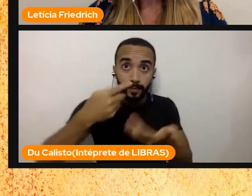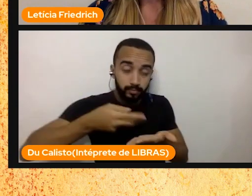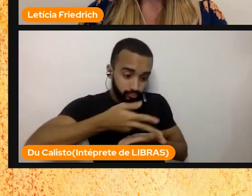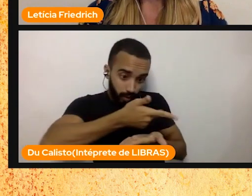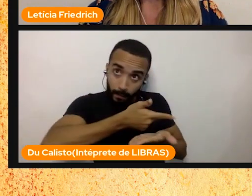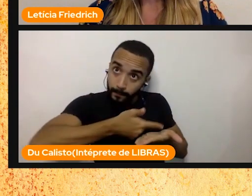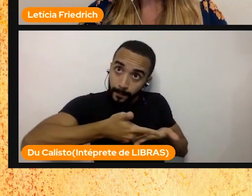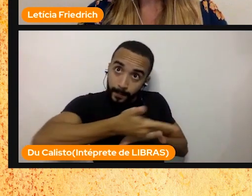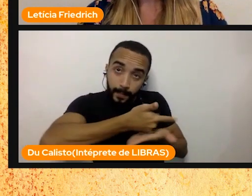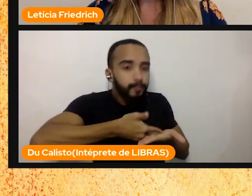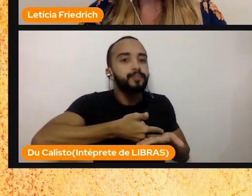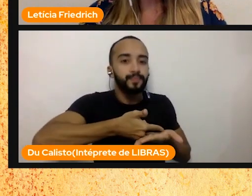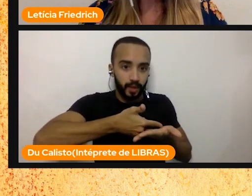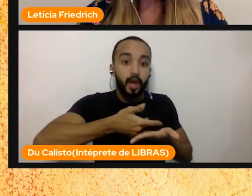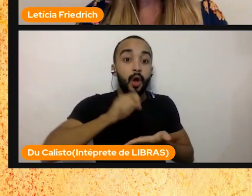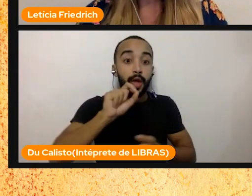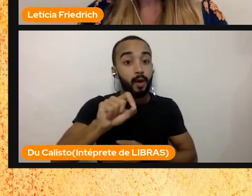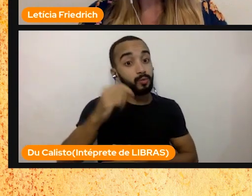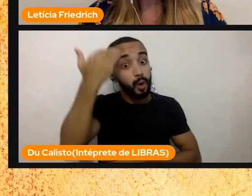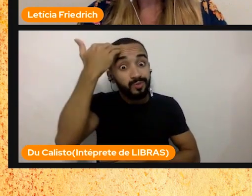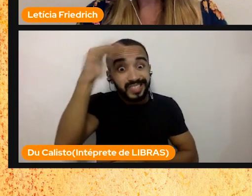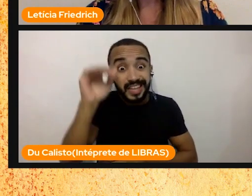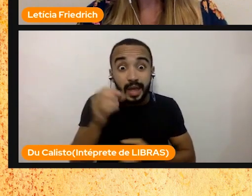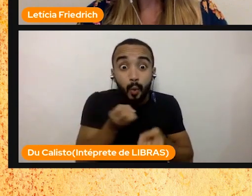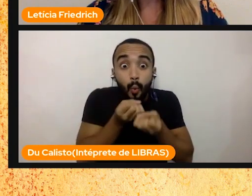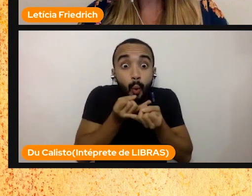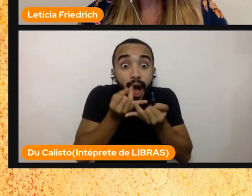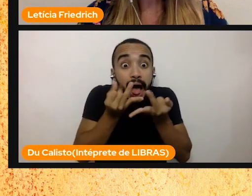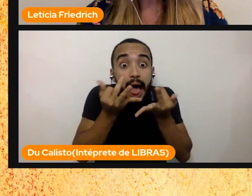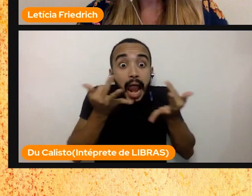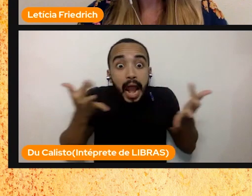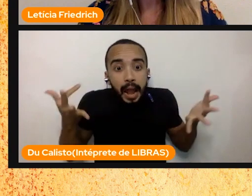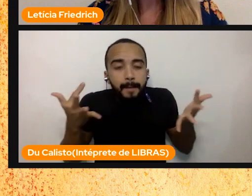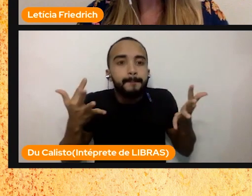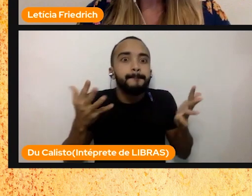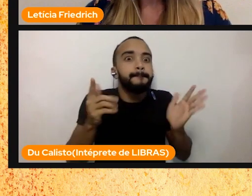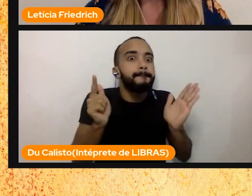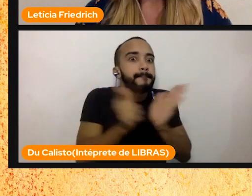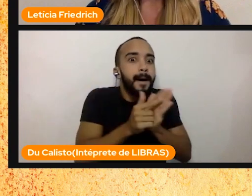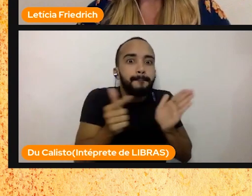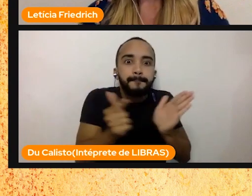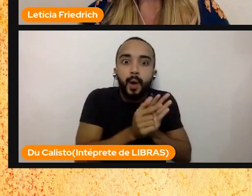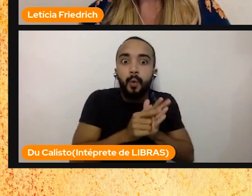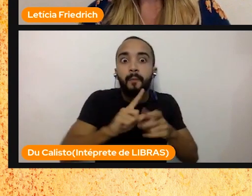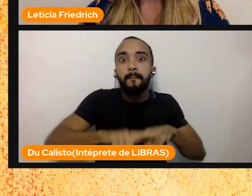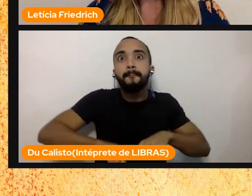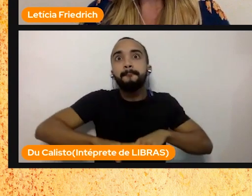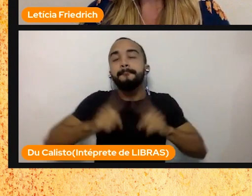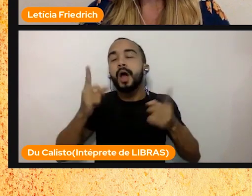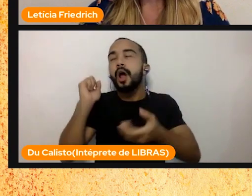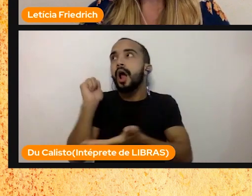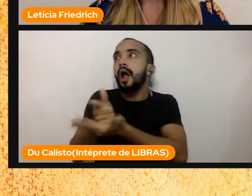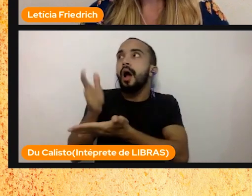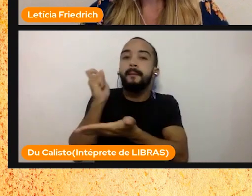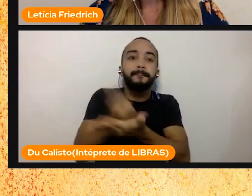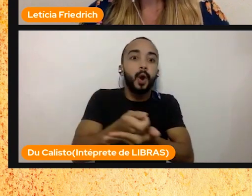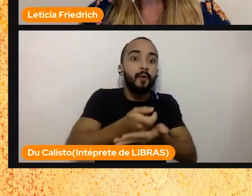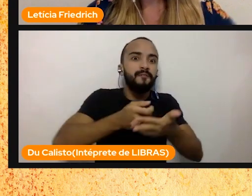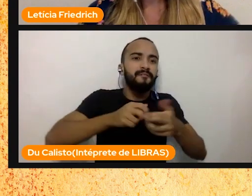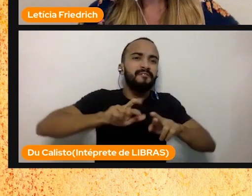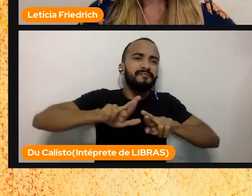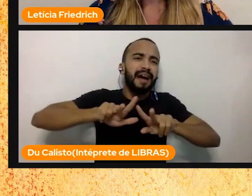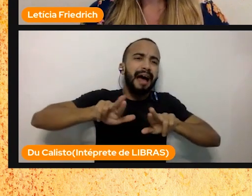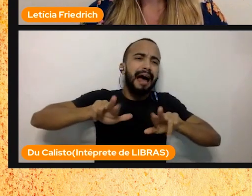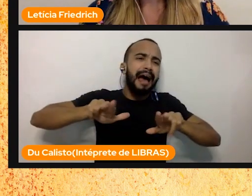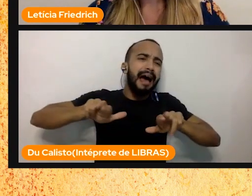papel, mas foram muitas que nós já compramos, viu? Muitas mesmo. E tem outros animadores